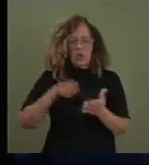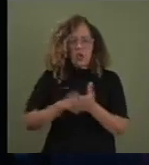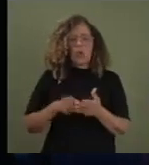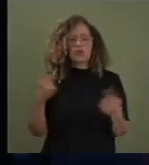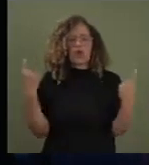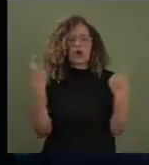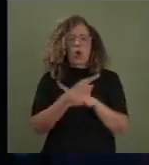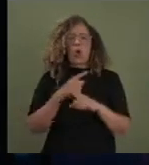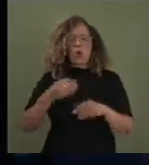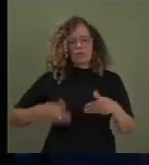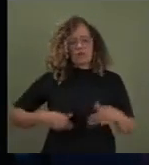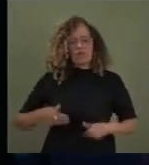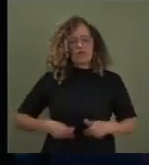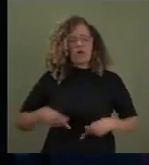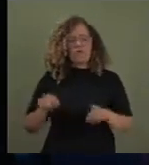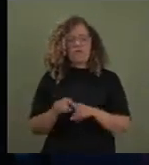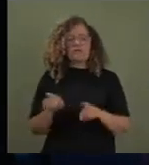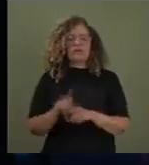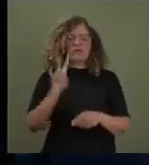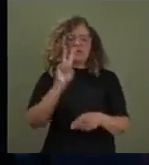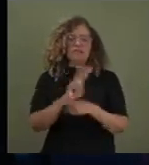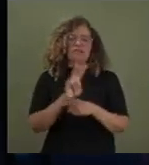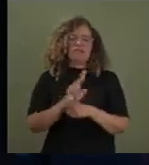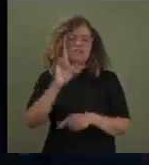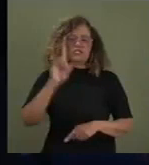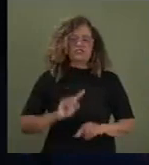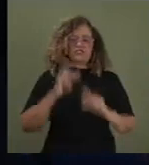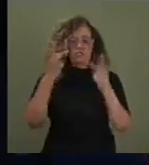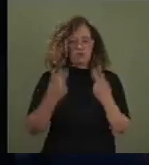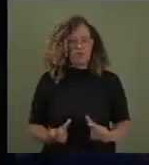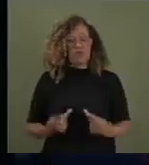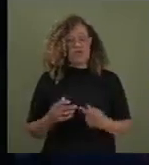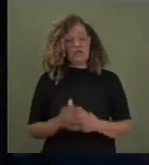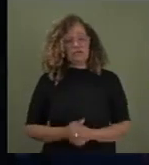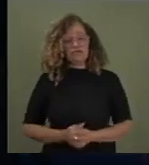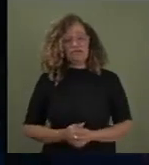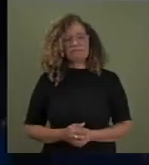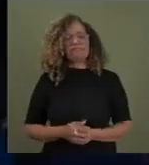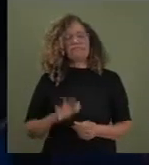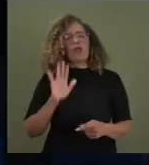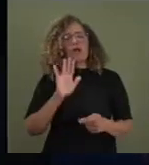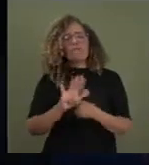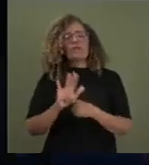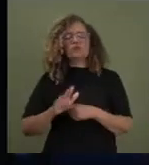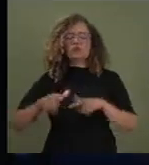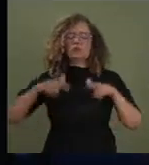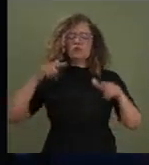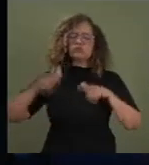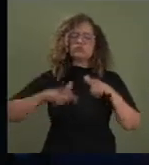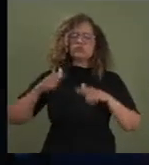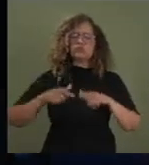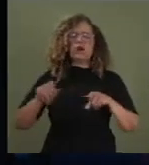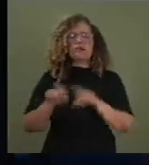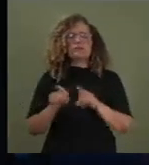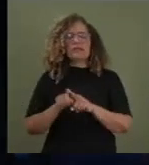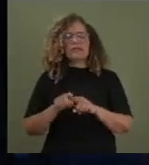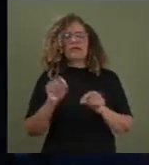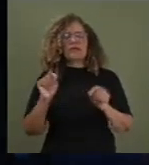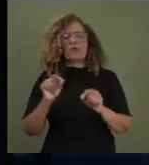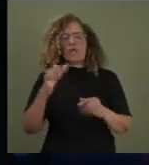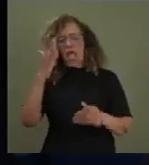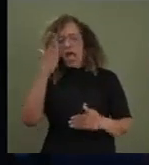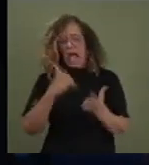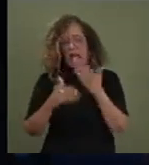fome e a defesa dos Direitos Humanos Josué de Castro levantou a bandeira da Justiça alimentar em um